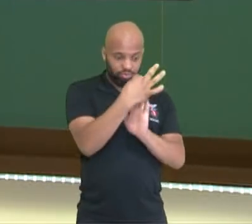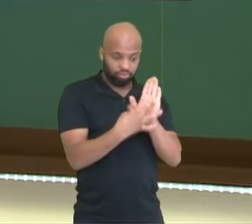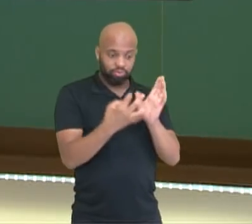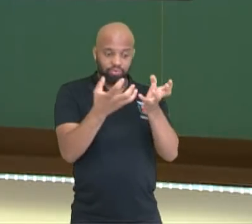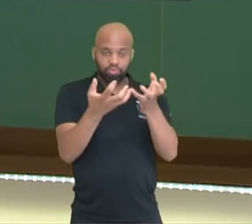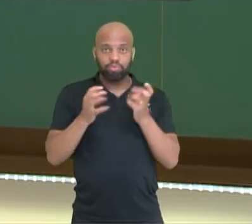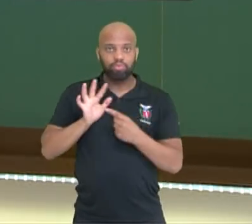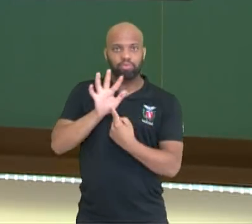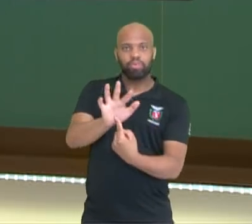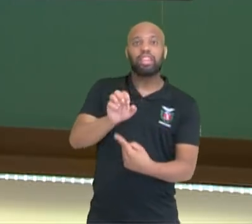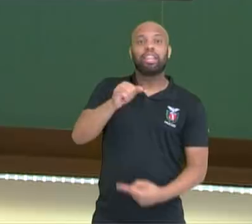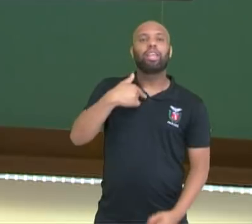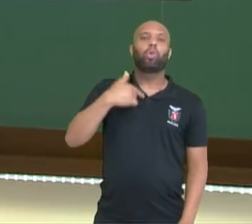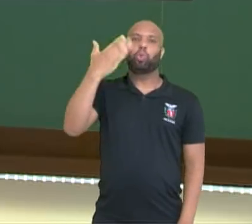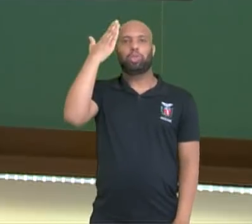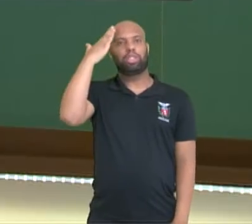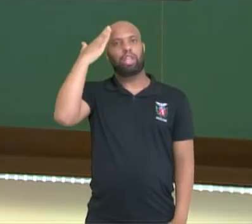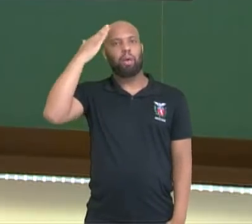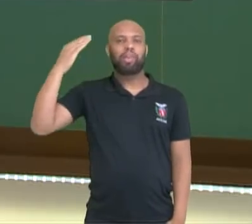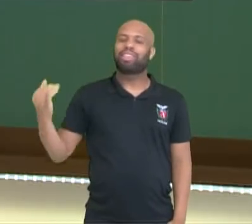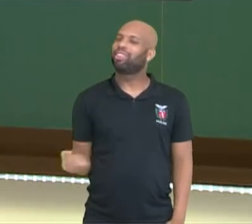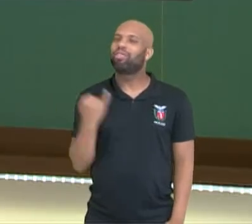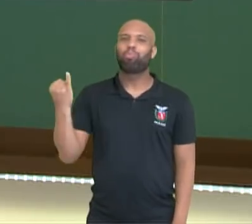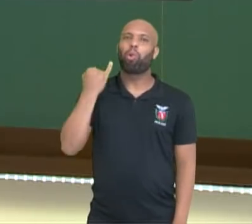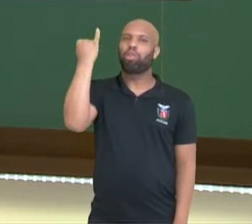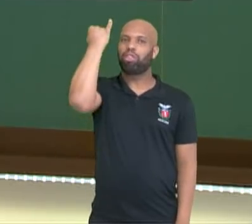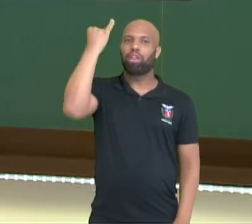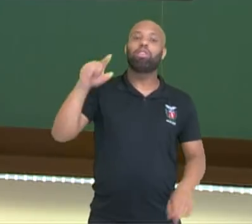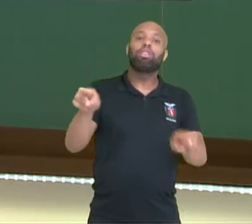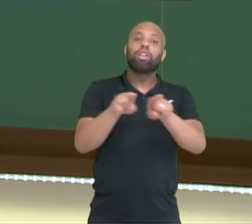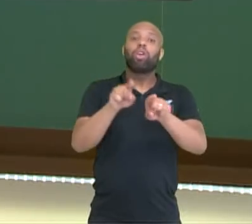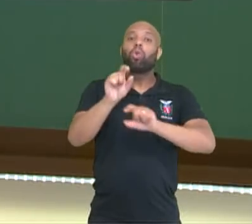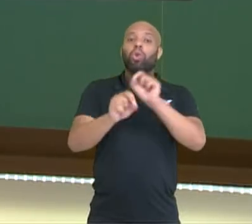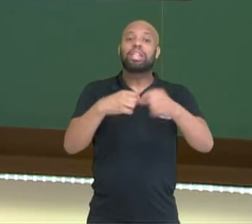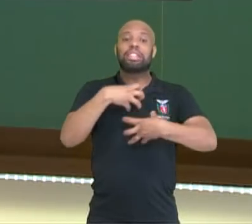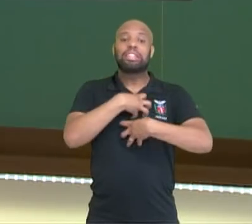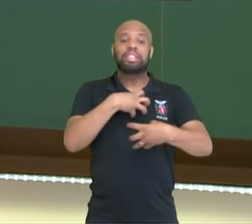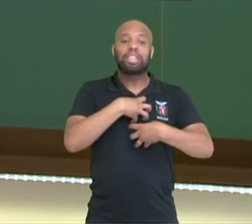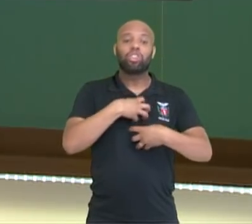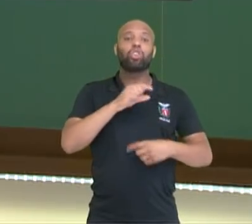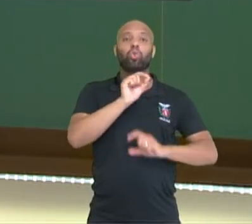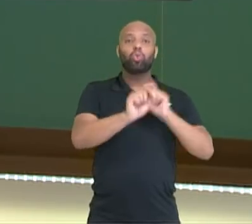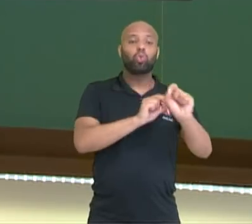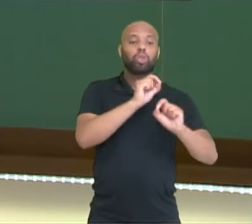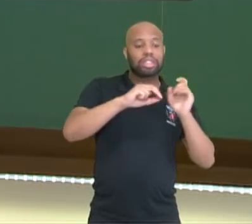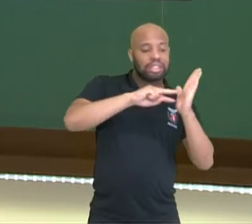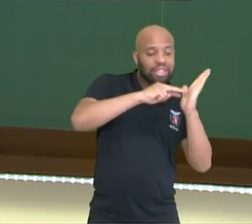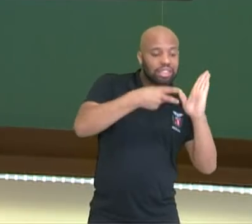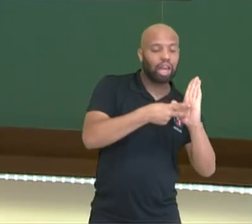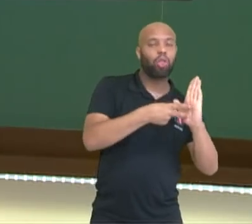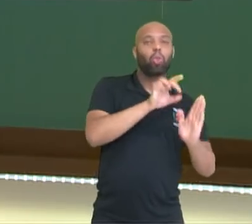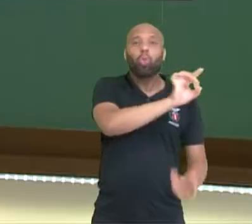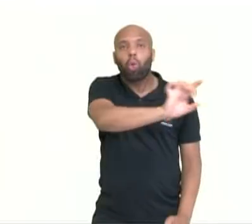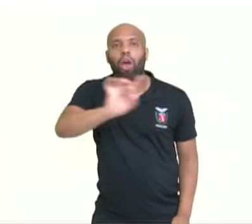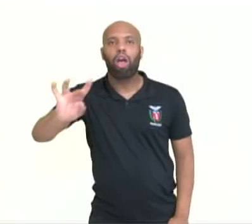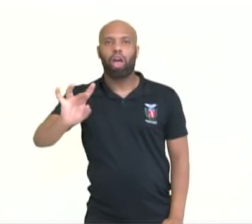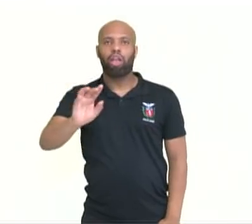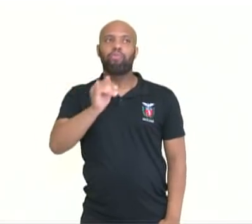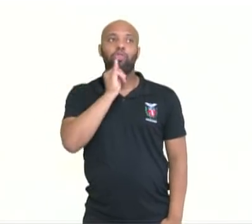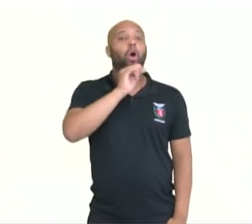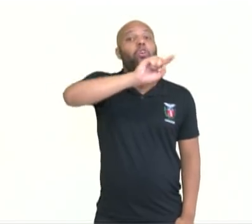verdade se eu souber a importância e o efeito de sentido de cada ponto, né? Tá aqui, ó, a vírgula,